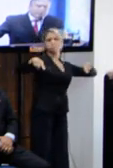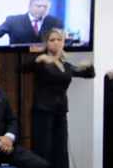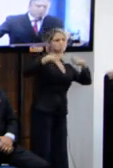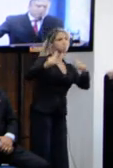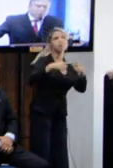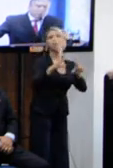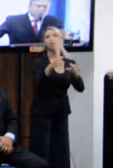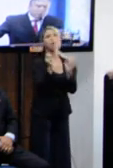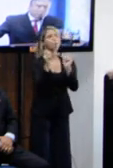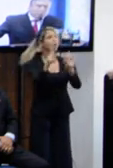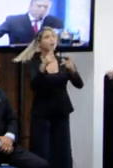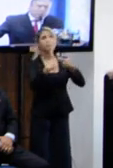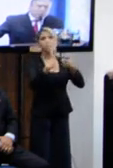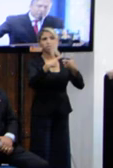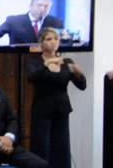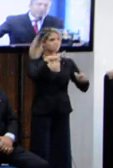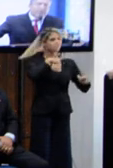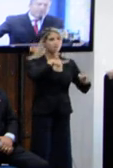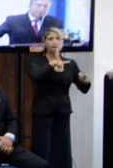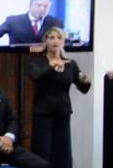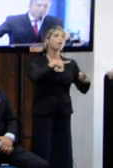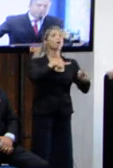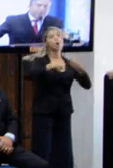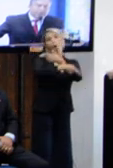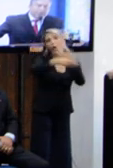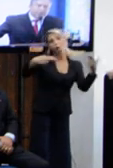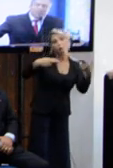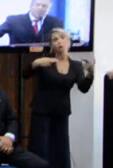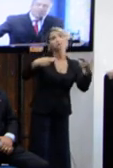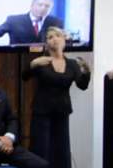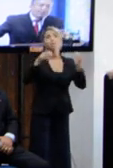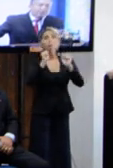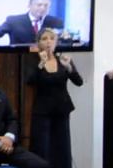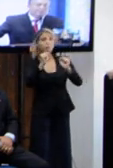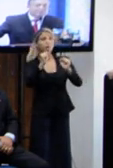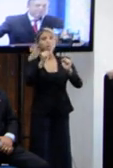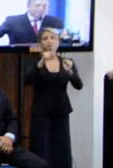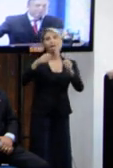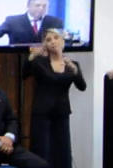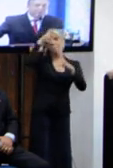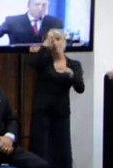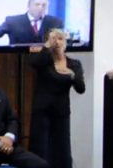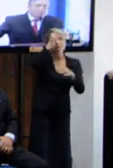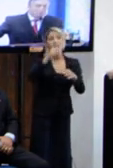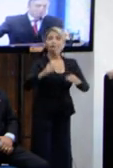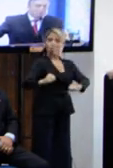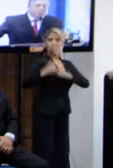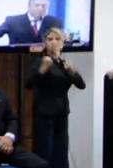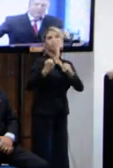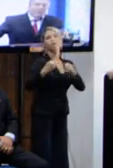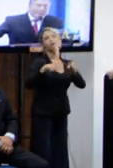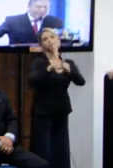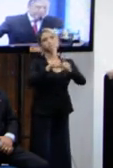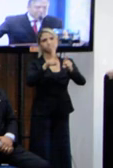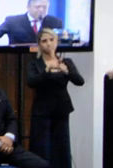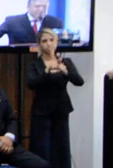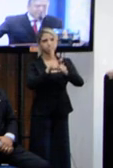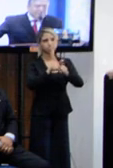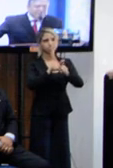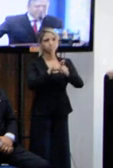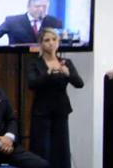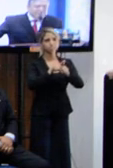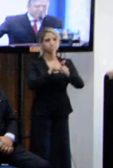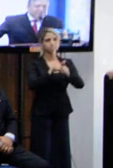as críticas construtivas, elas só fortalecem. Eu quero dizer para vocês, quando assumi esse